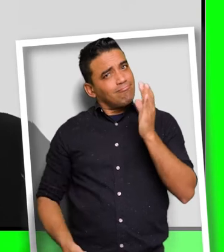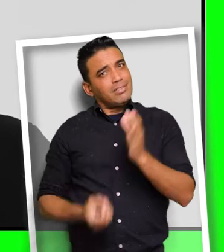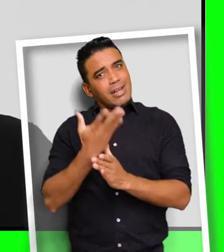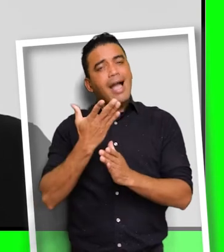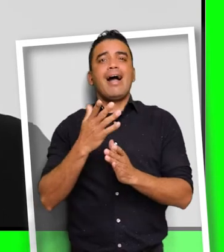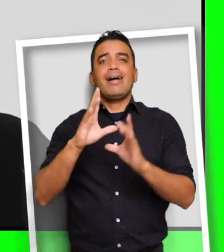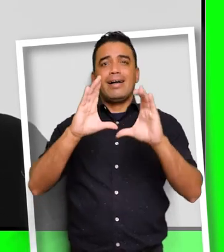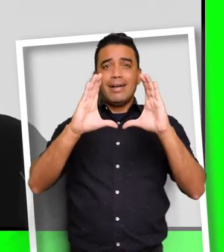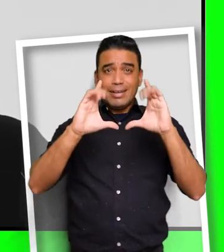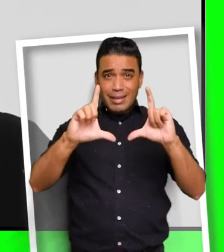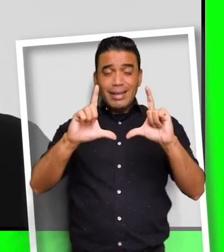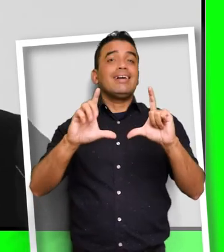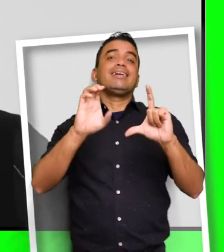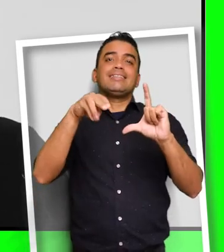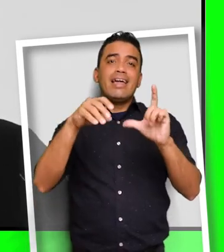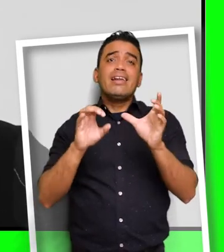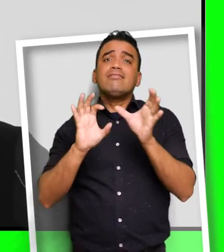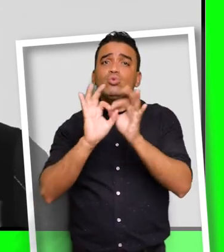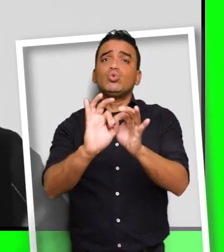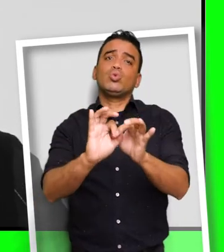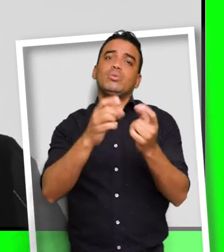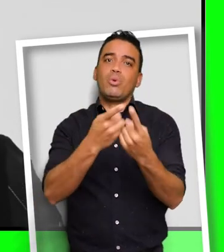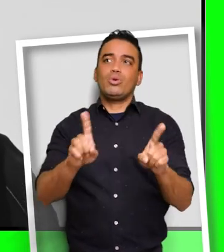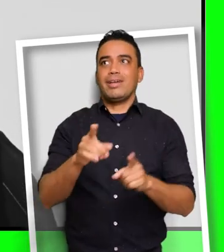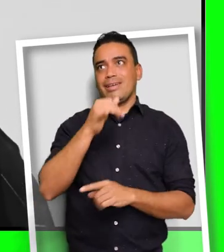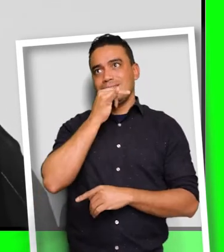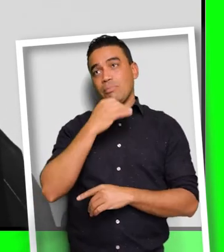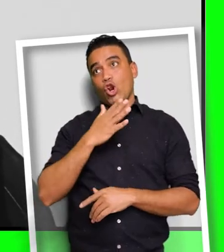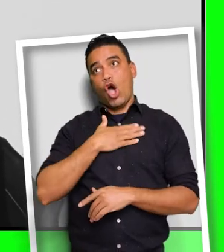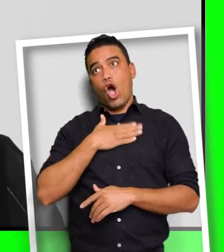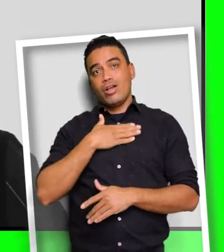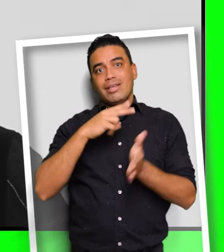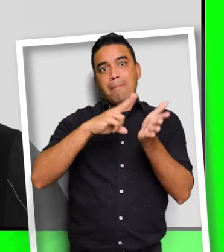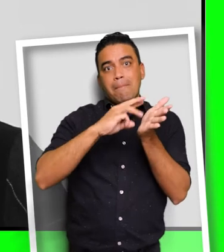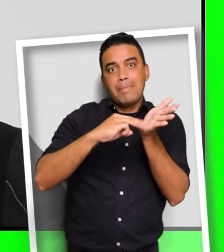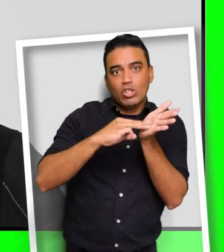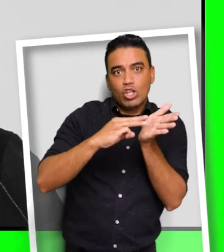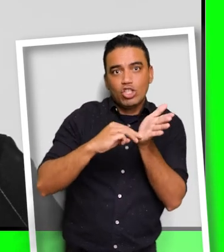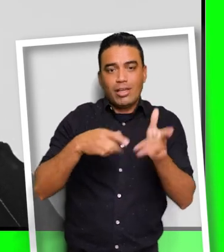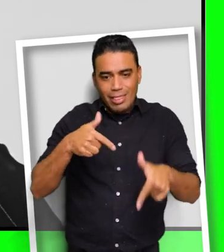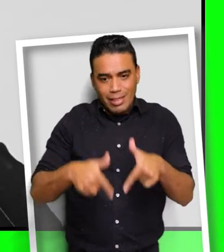com a música, entende? Você não vai pegar um texto, então na nossa metodologia de trabalho, a